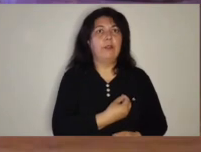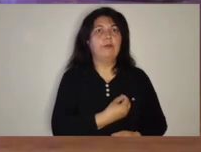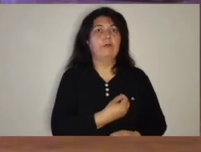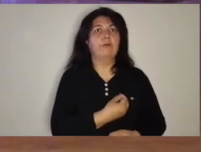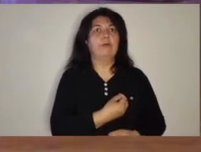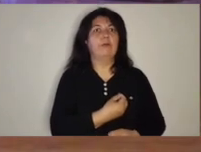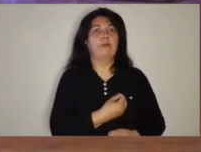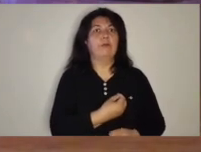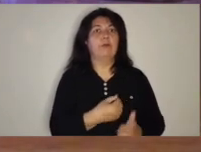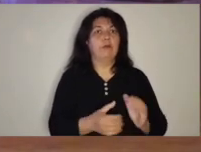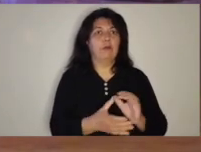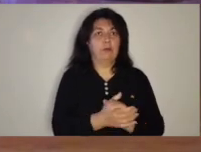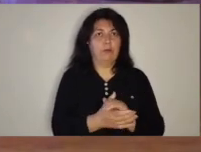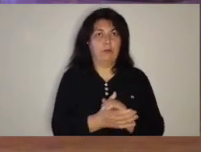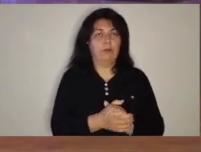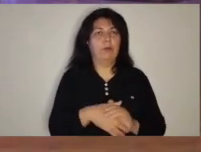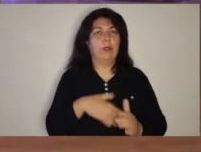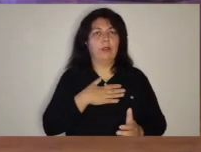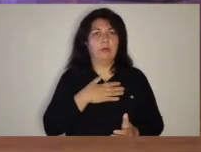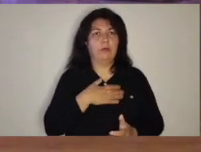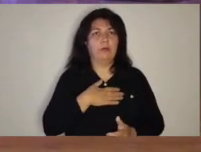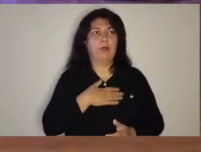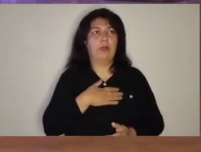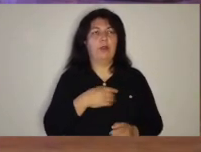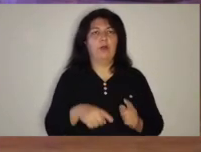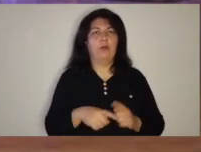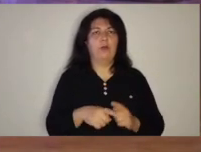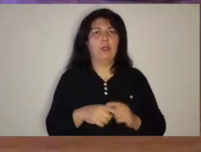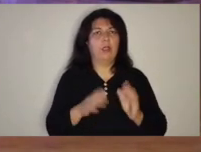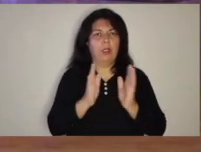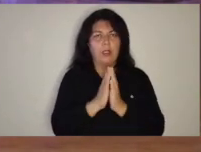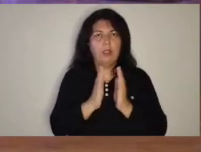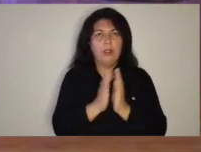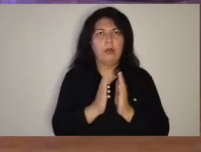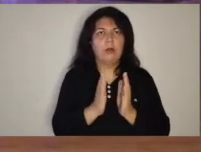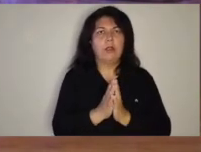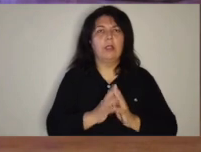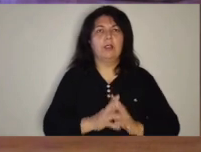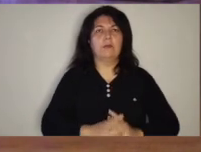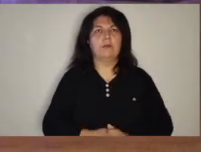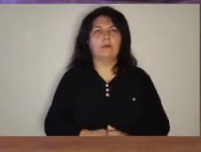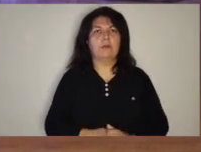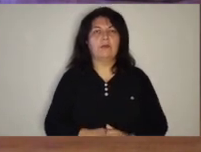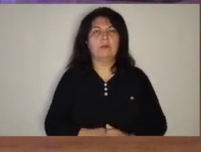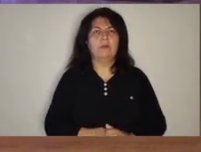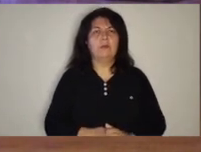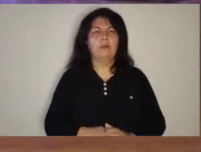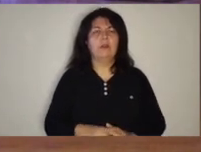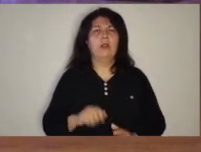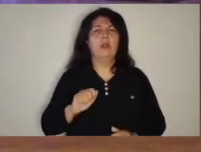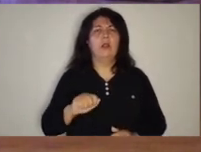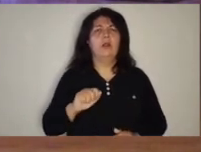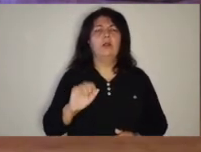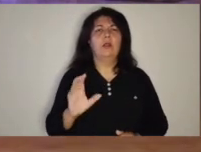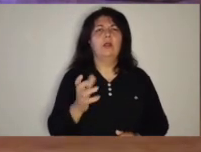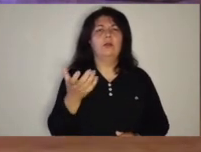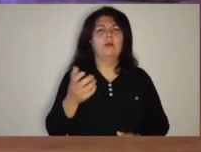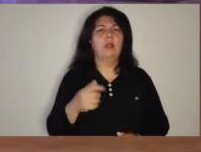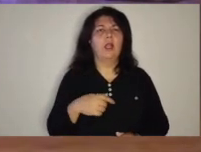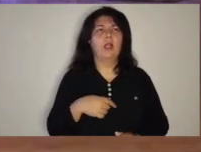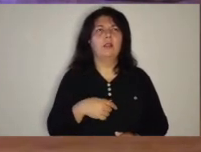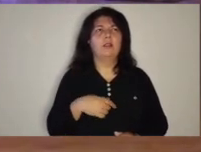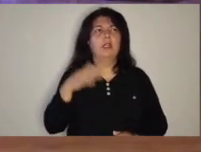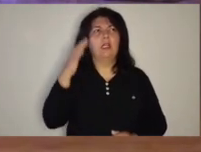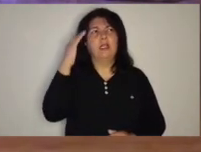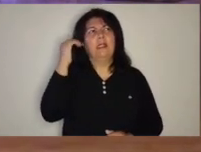Irmãos, eu estou vivendo a vida que eu orei, certo? Eu orei para casar com quem? Com o Chico. E aí o que acontece?